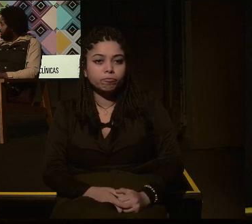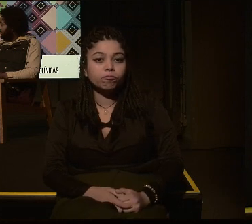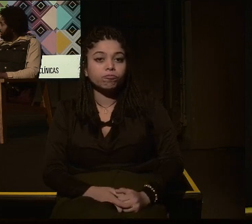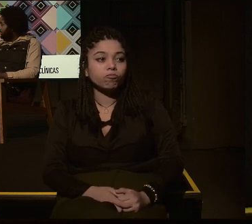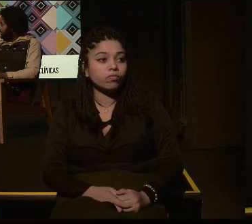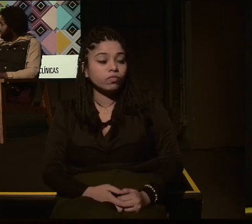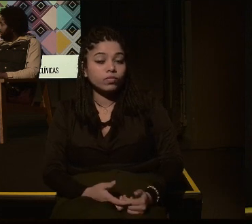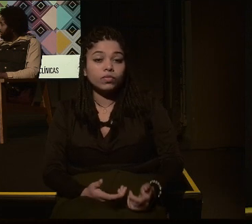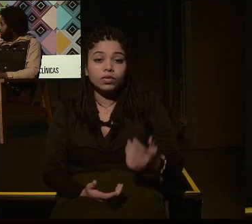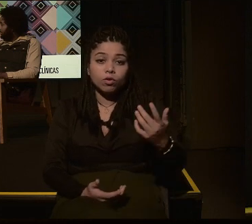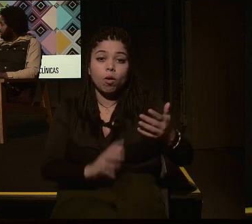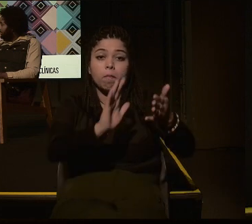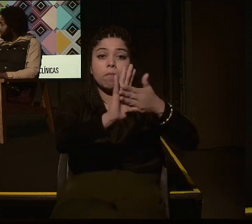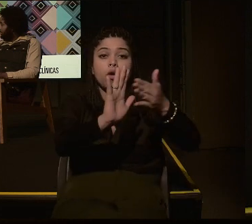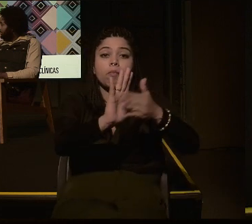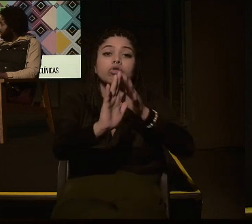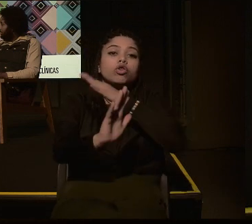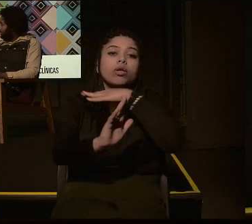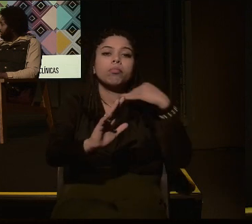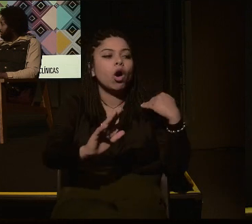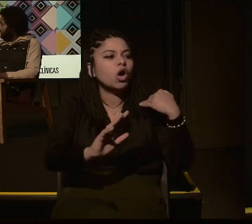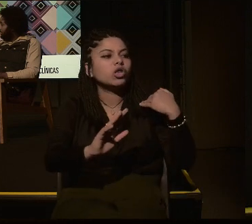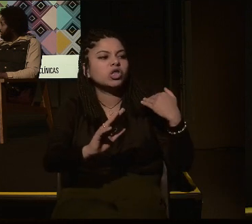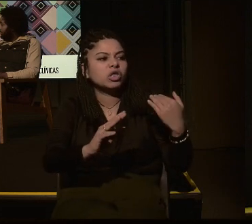política de morte em política de vida,